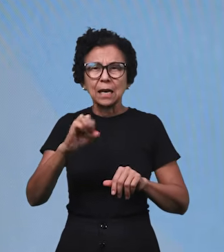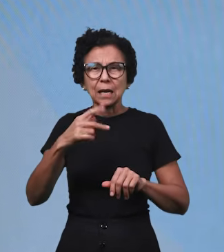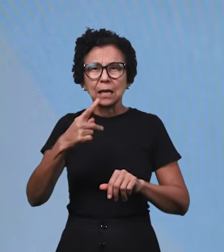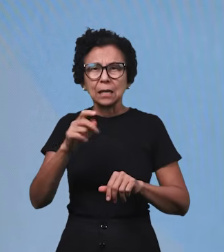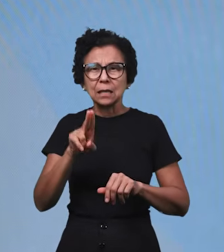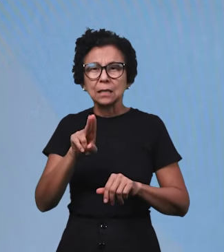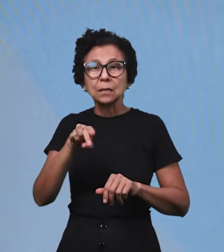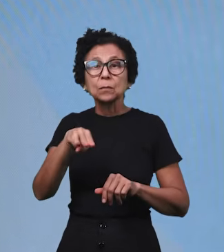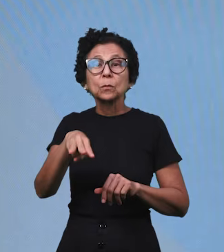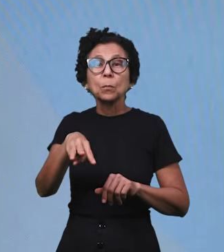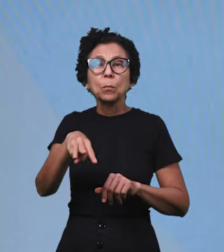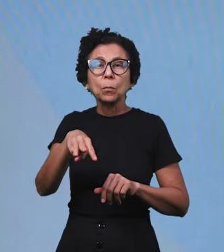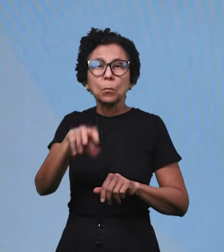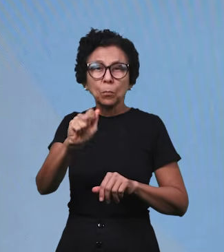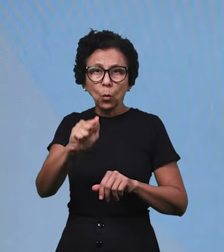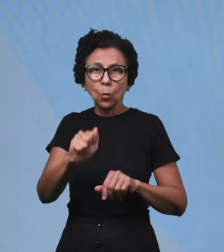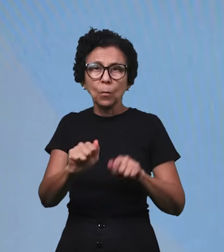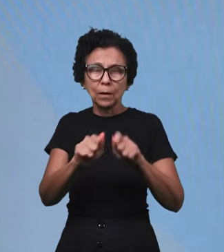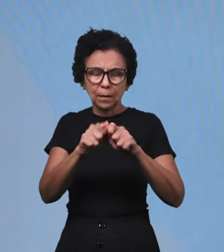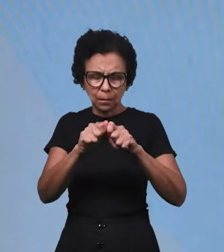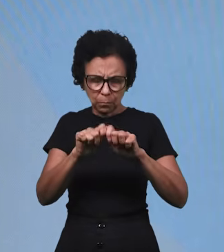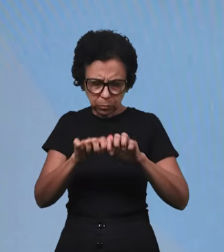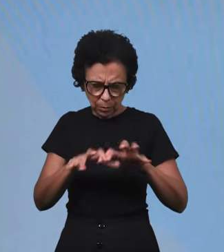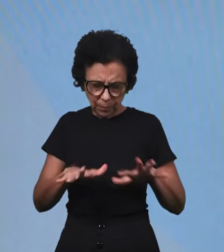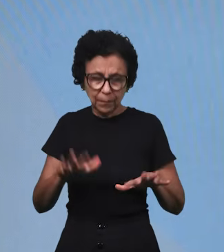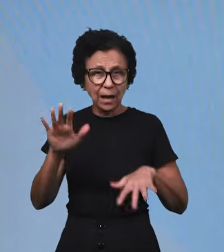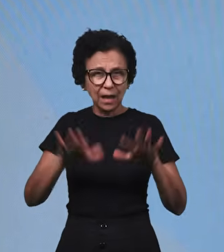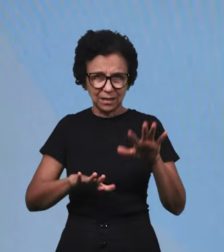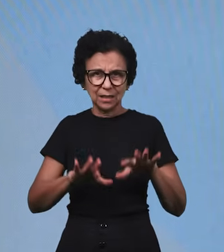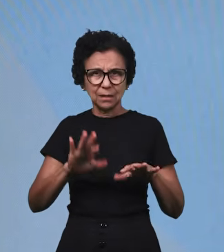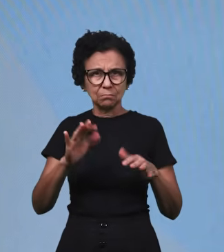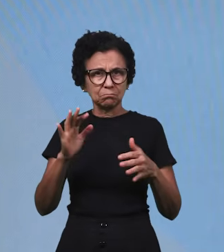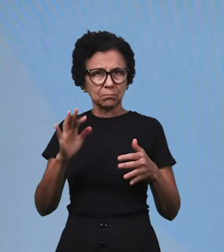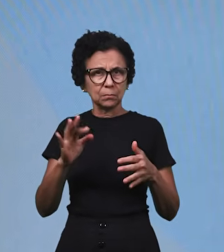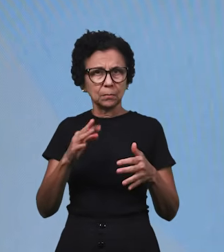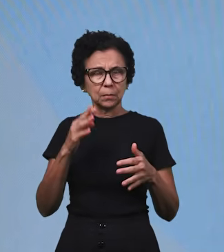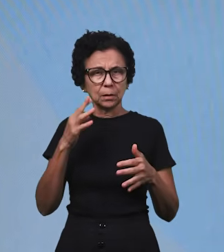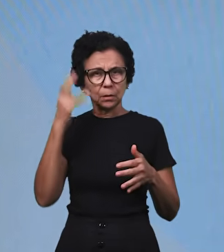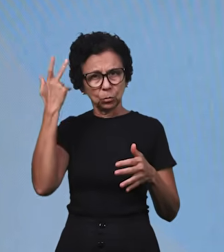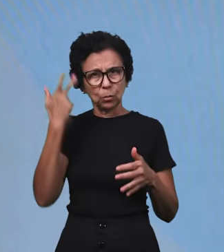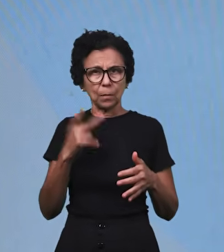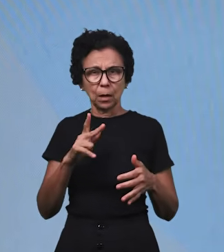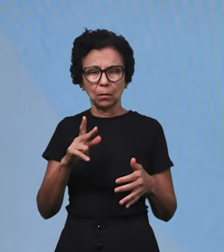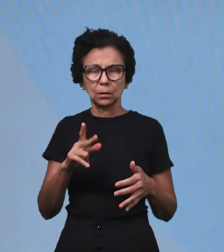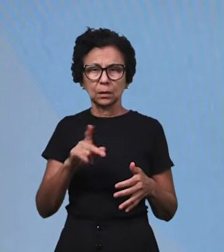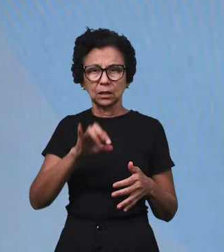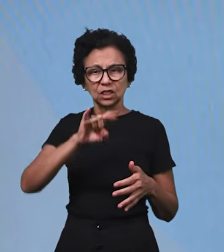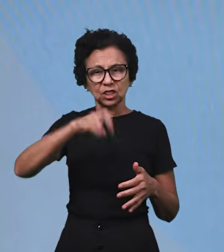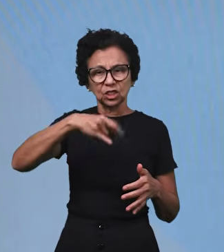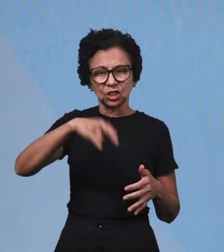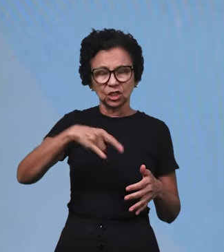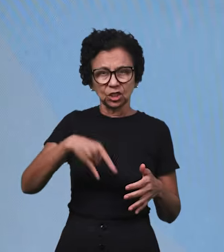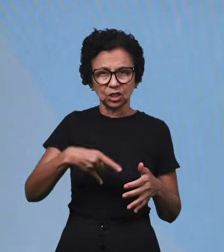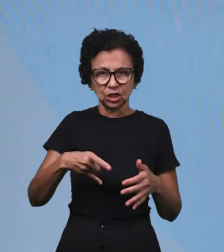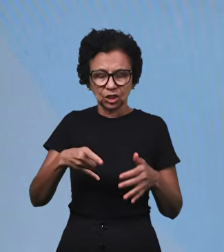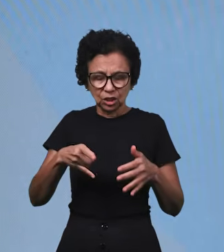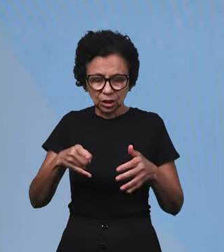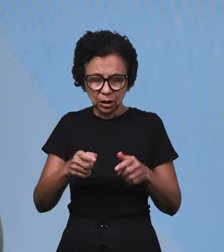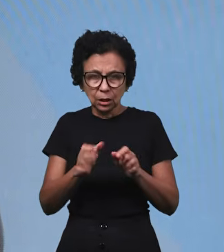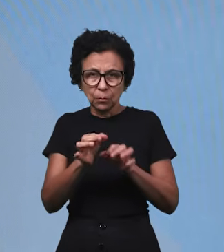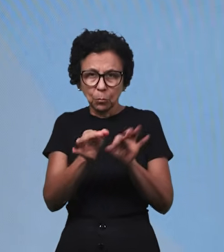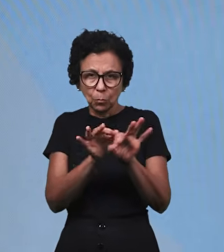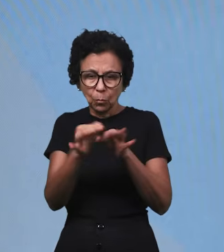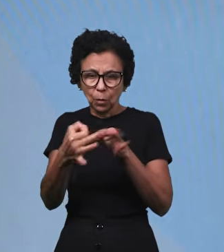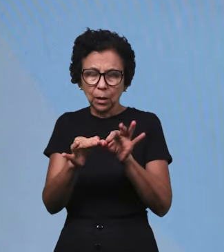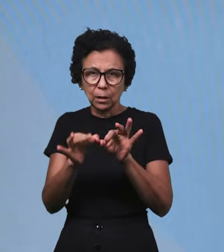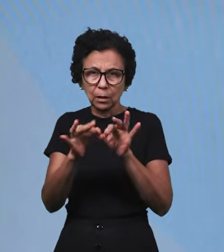tem uma espuma que ela não desaparece. A espuma, geralmente, quando a gente faz xixi, ela vai pocando aquelas bolinhas, né? Mas nesse caso, não, ela